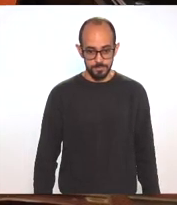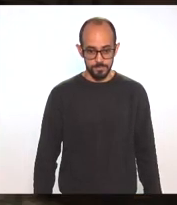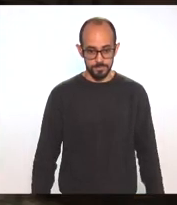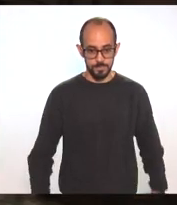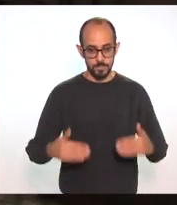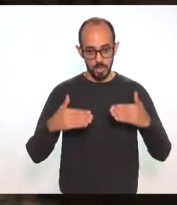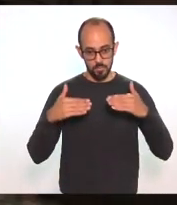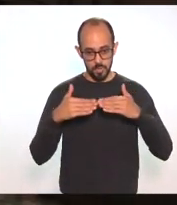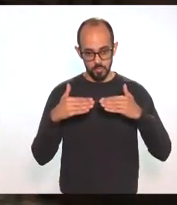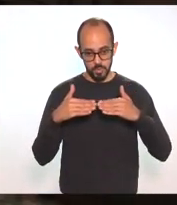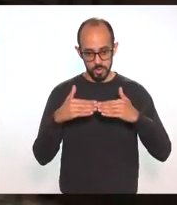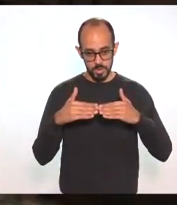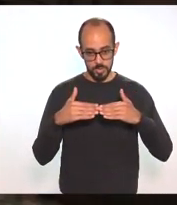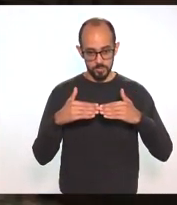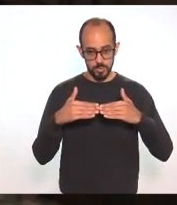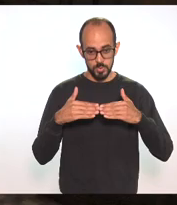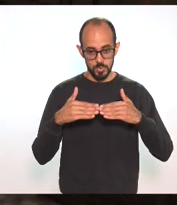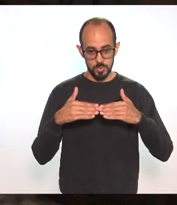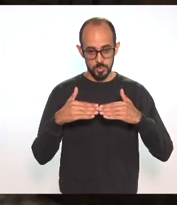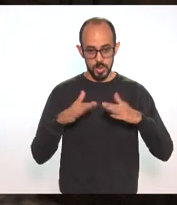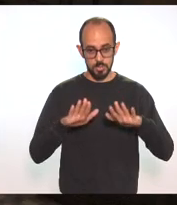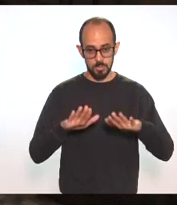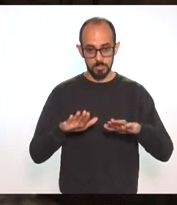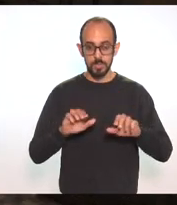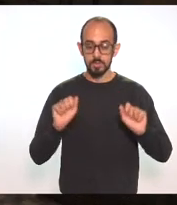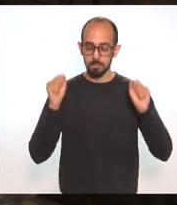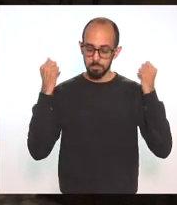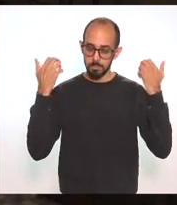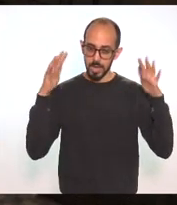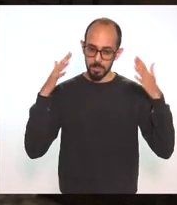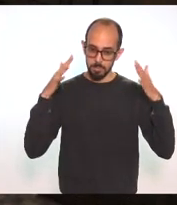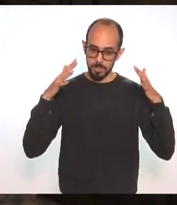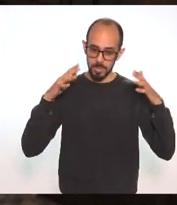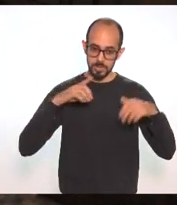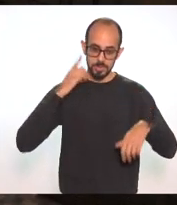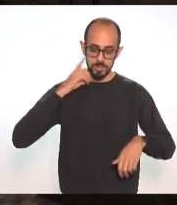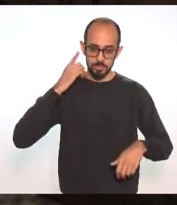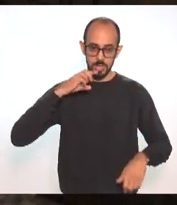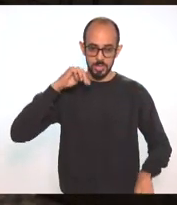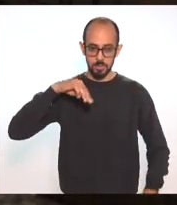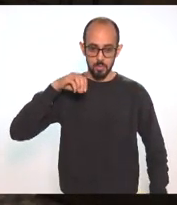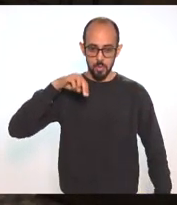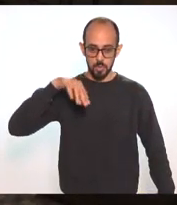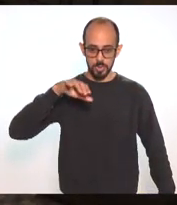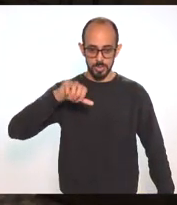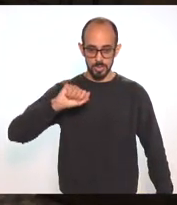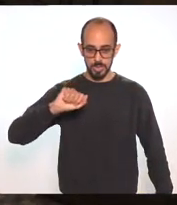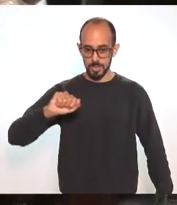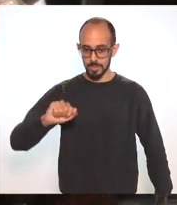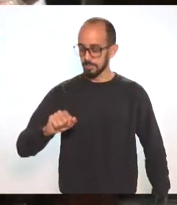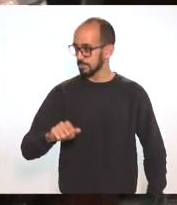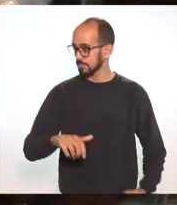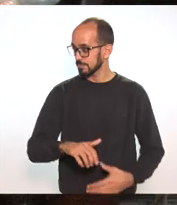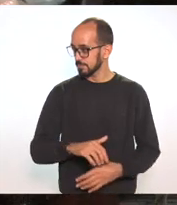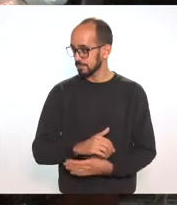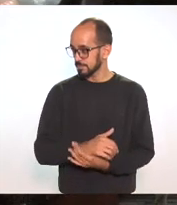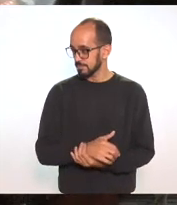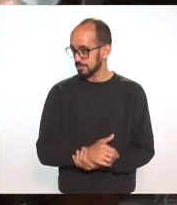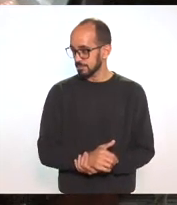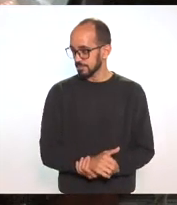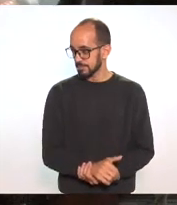Parecer é favorável, senhor presidente, saudando a autora, deputada Mônica Francisco, pela excelente iniciativa. Pela Comissão